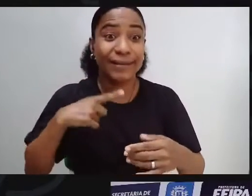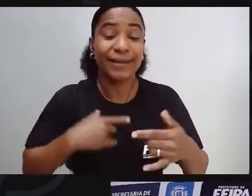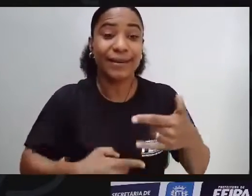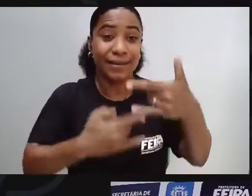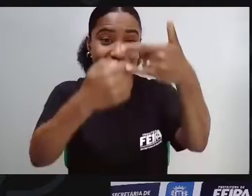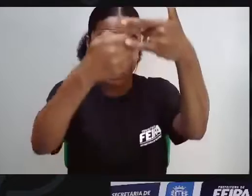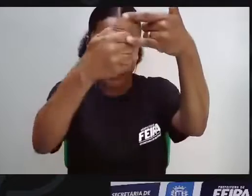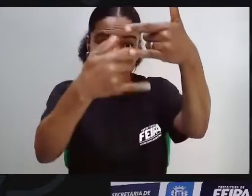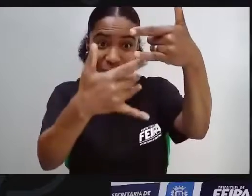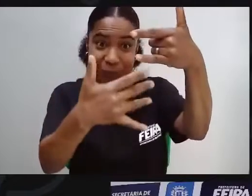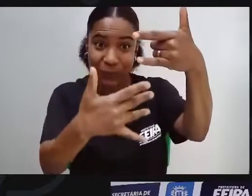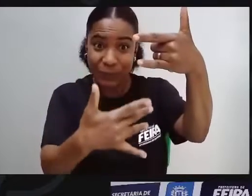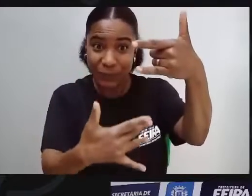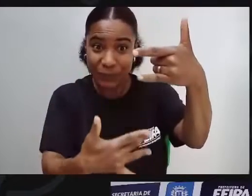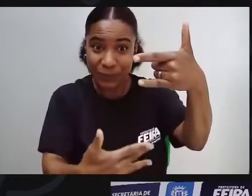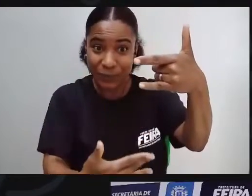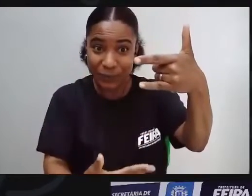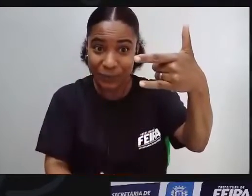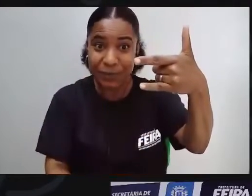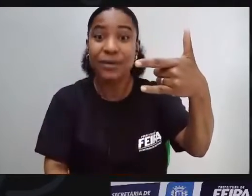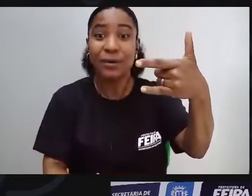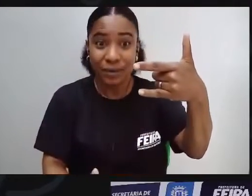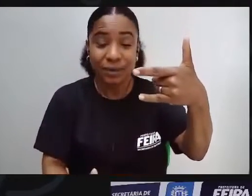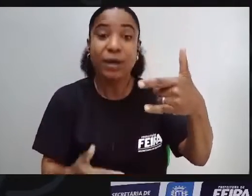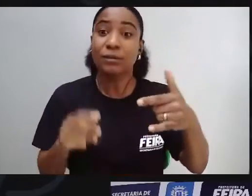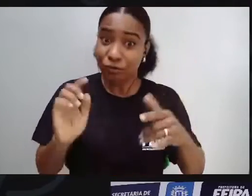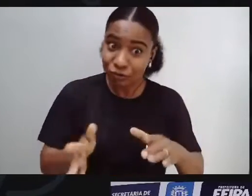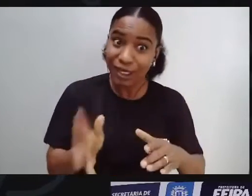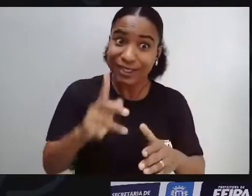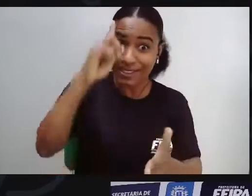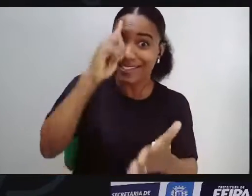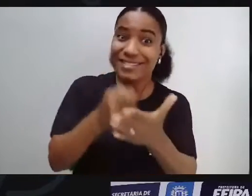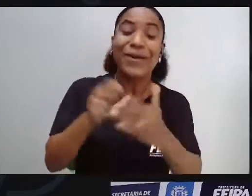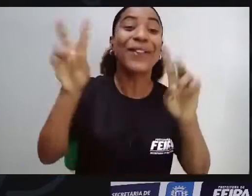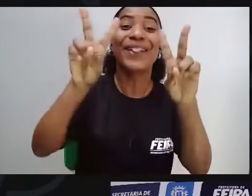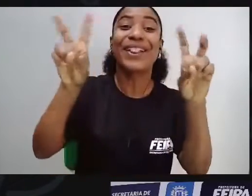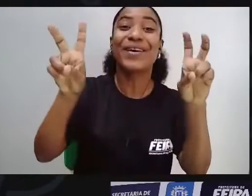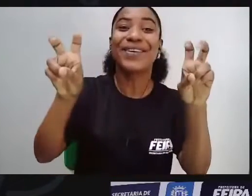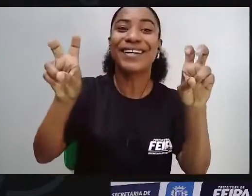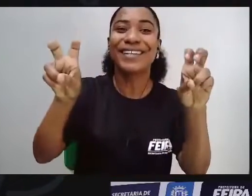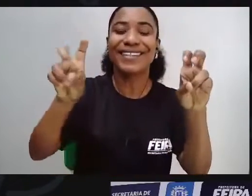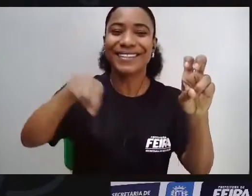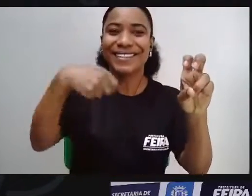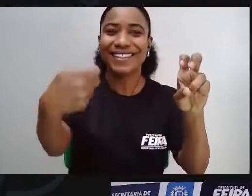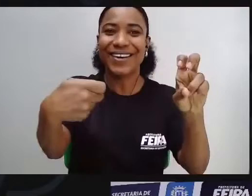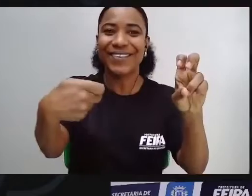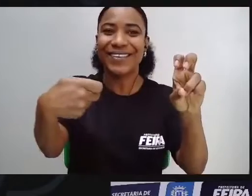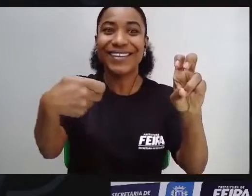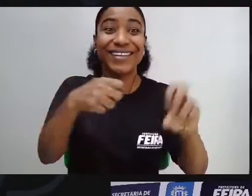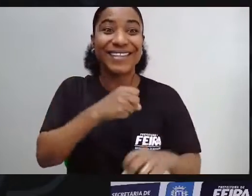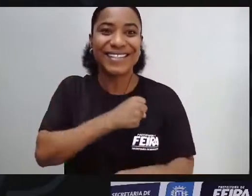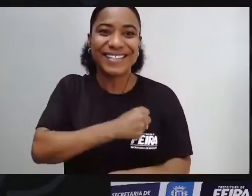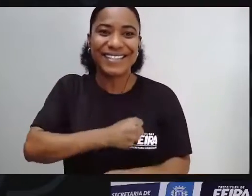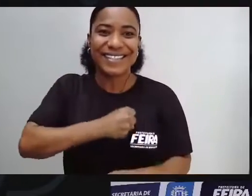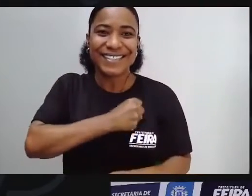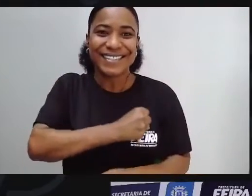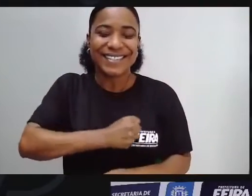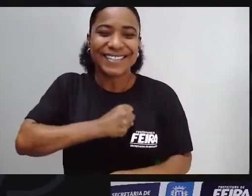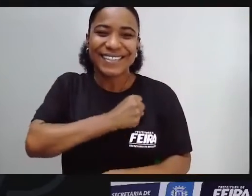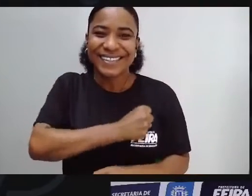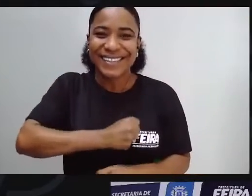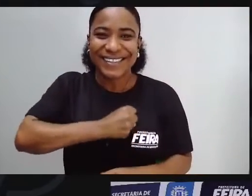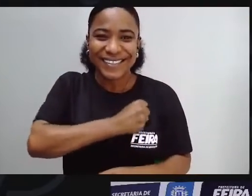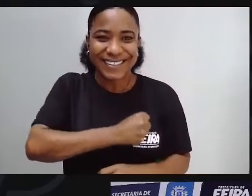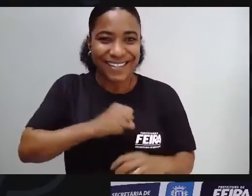muitas mensagens chegaram e decidiram que o nome da música já tem um pico saudade bacana Obrigado aí